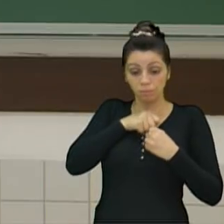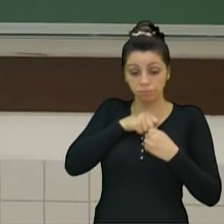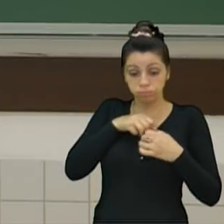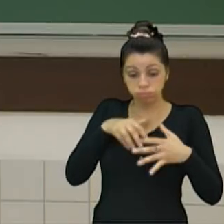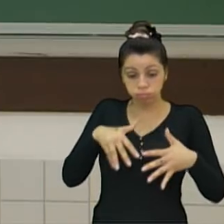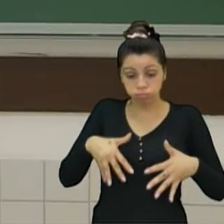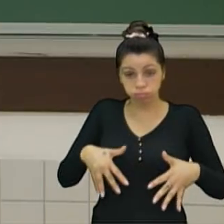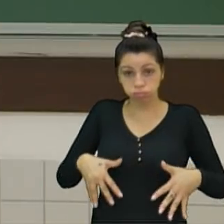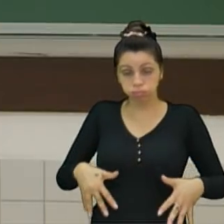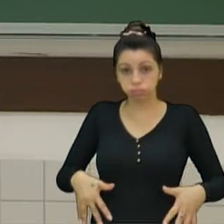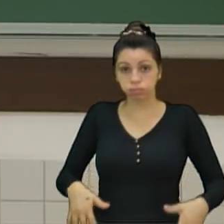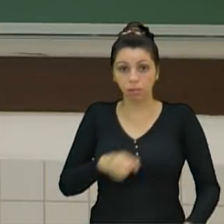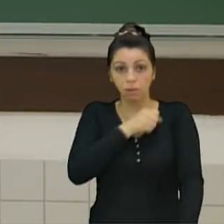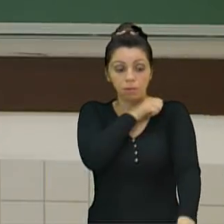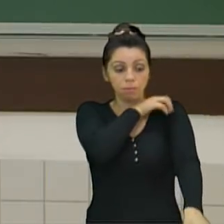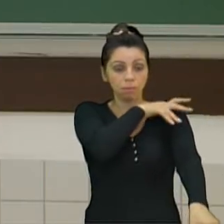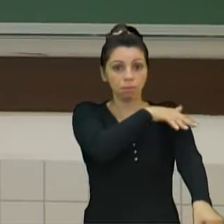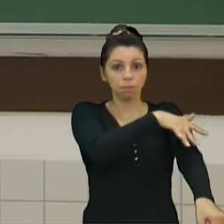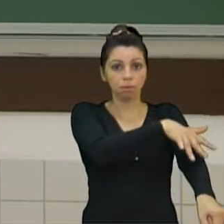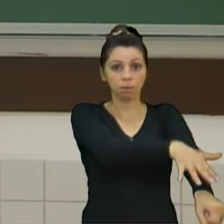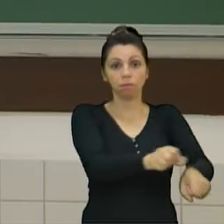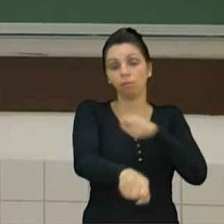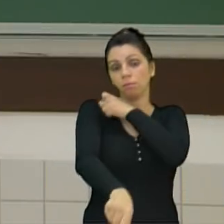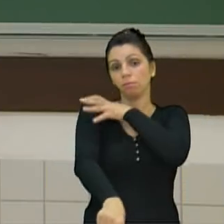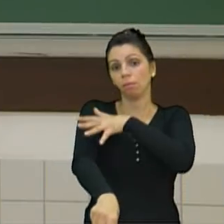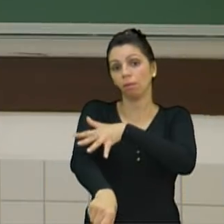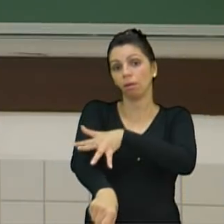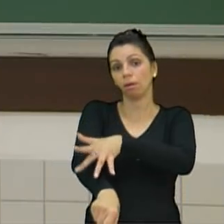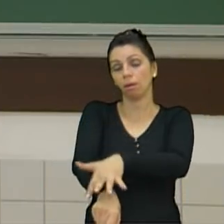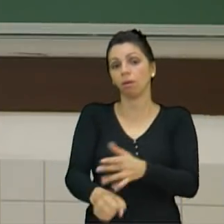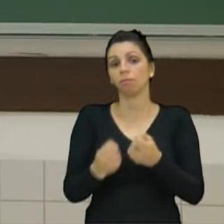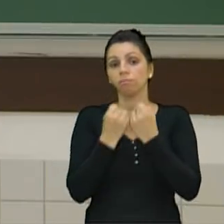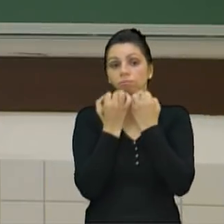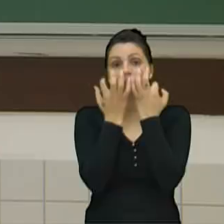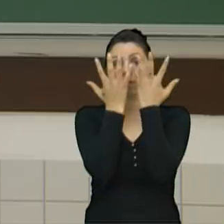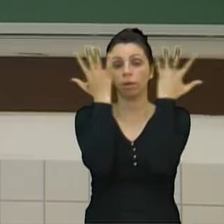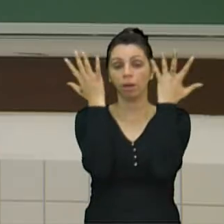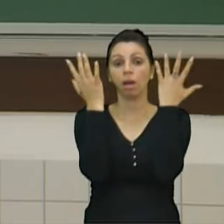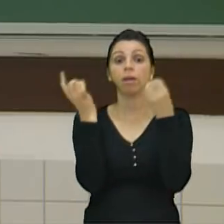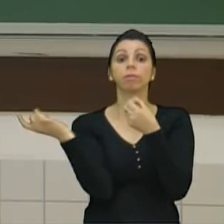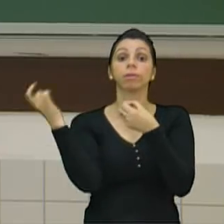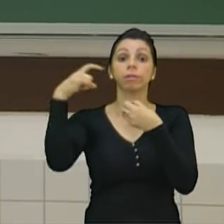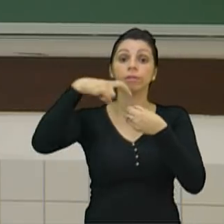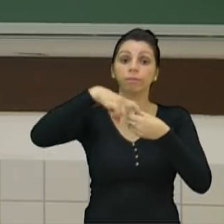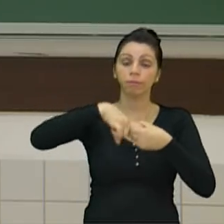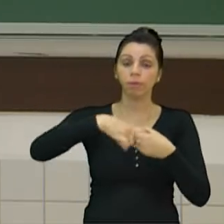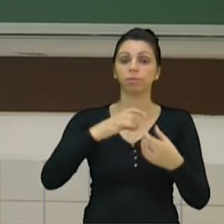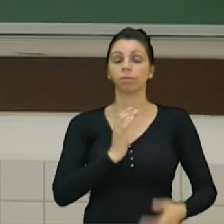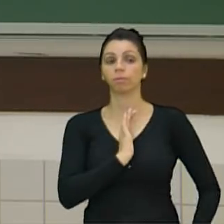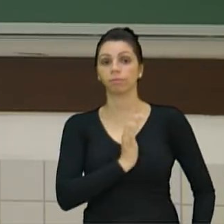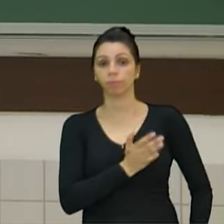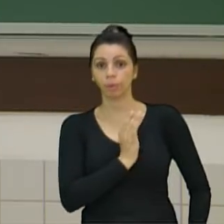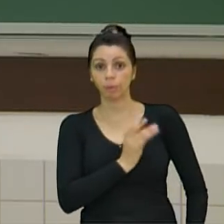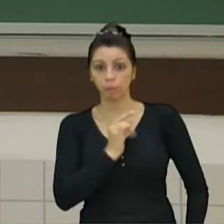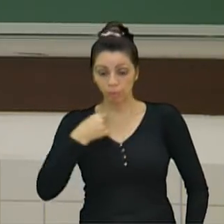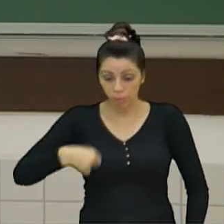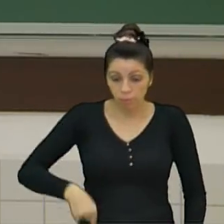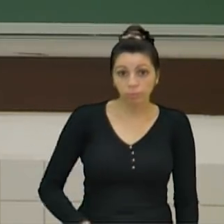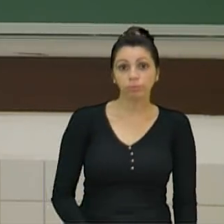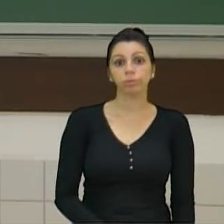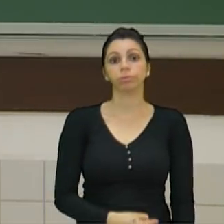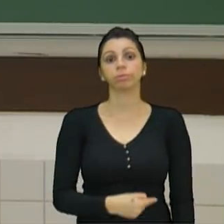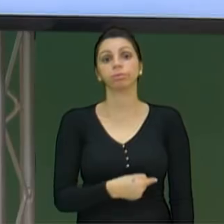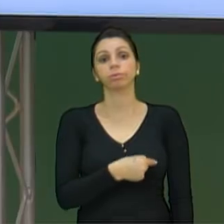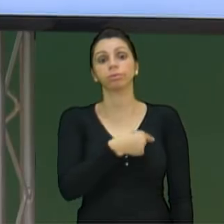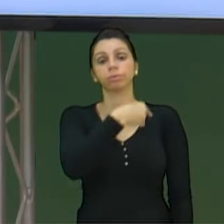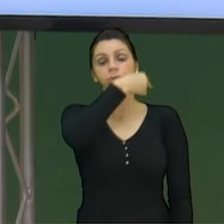esse oxigênio, os nutrientes, né? E quando ele retorna para o coração, esse trajeto todo que ele faz de sair